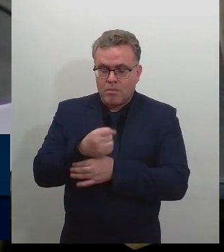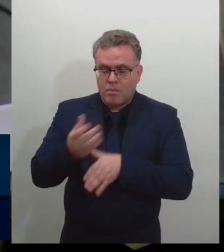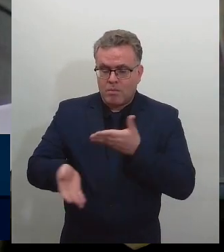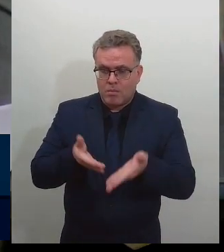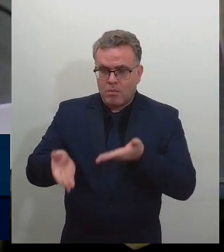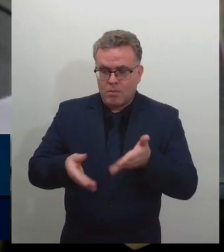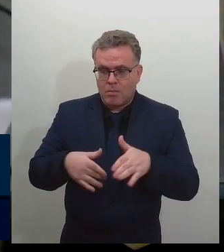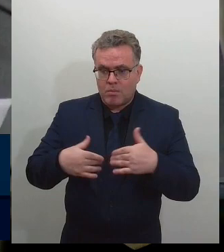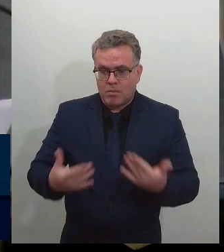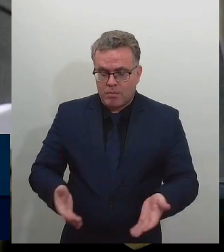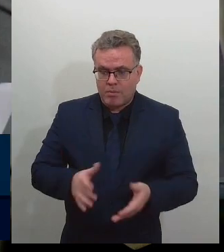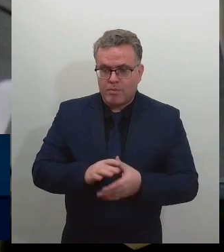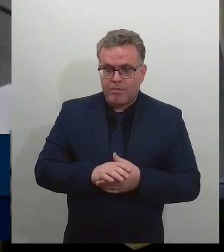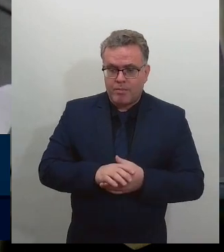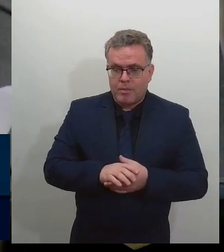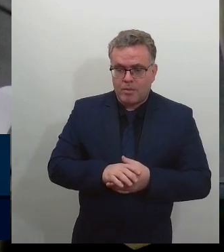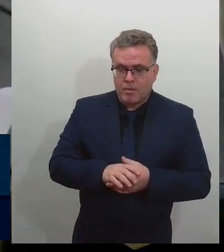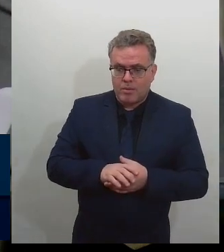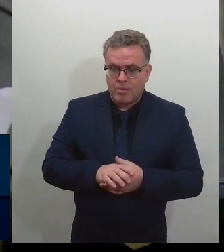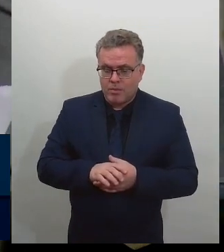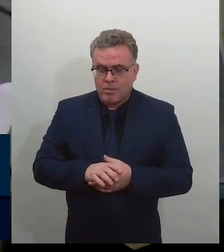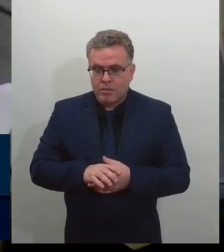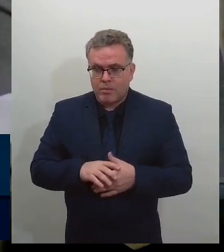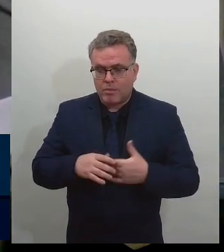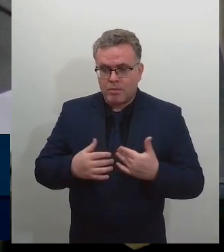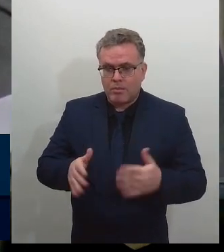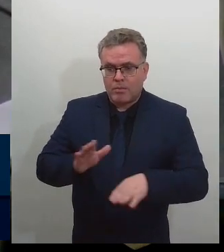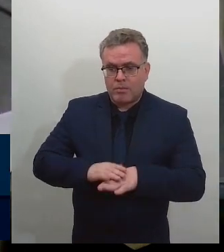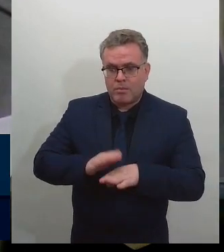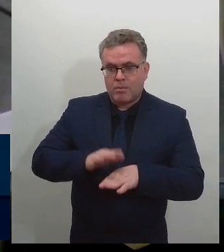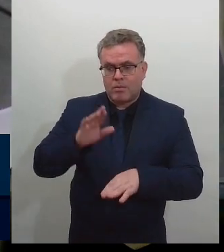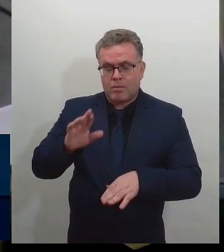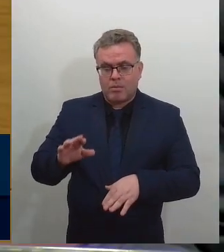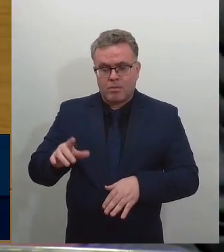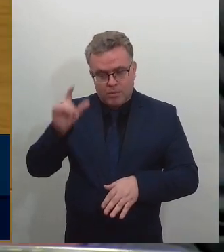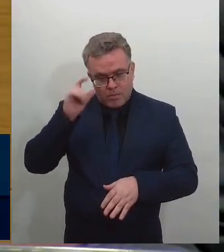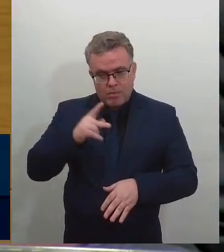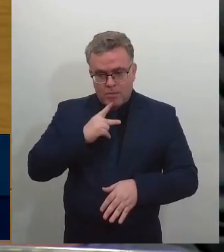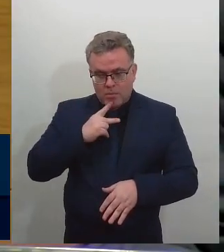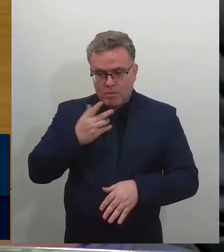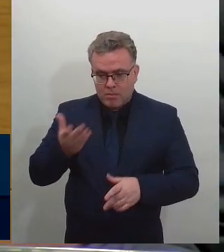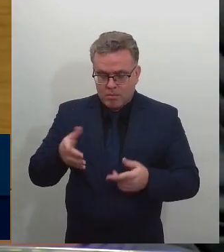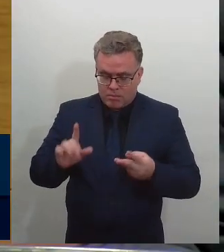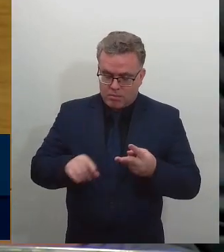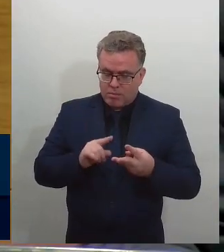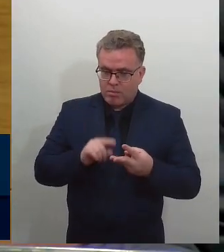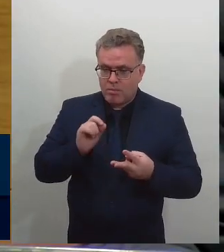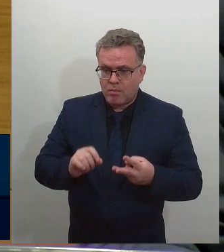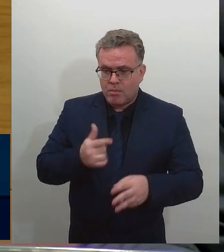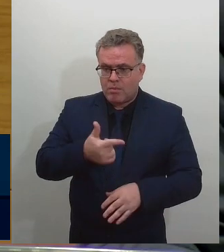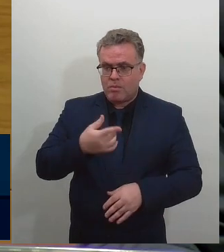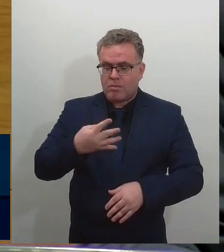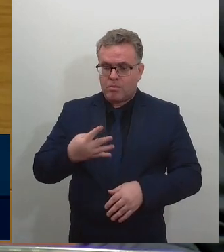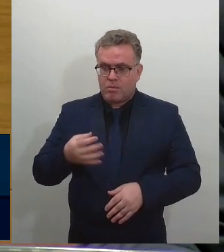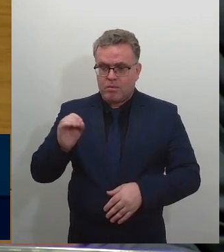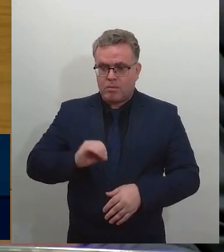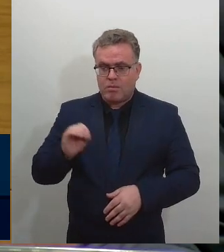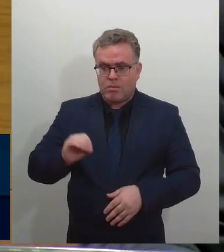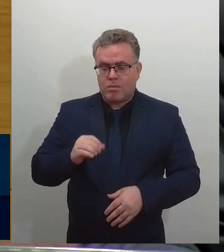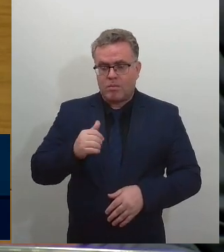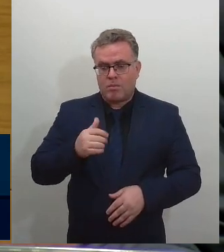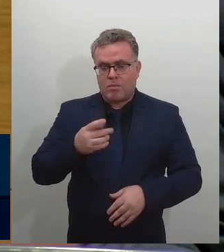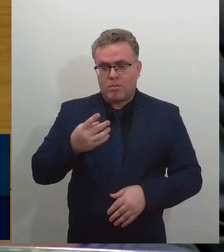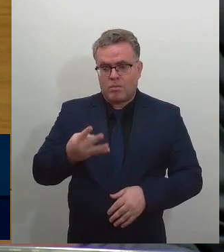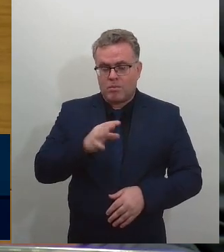e terapeuta ocupacional, de autoria do deputado Luciano Pimentel. No dia 24 de outubro, às 16 horas, também aqui no plenário, em